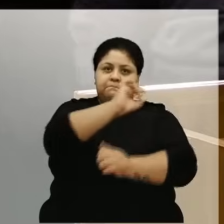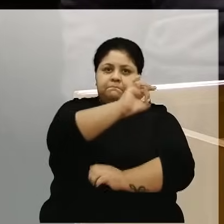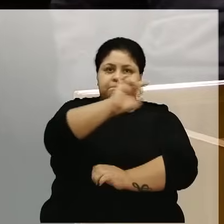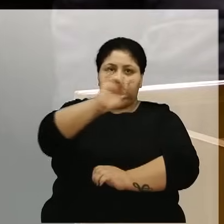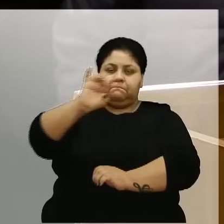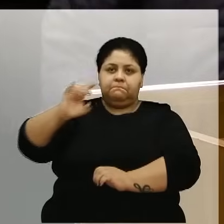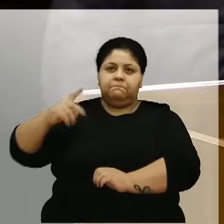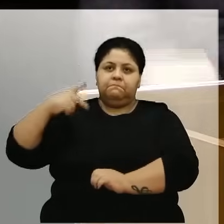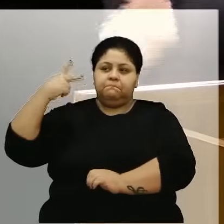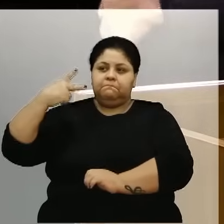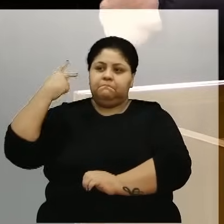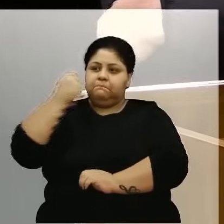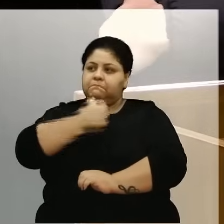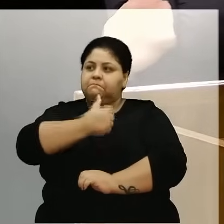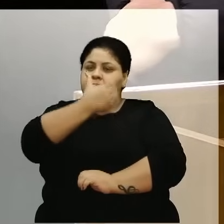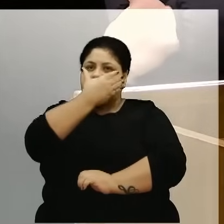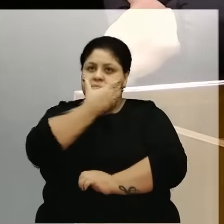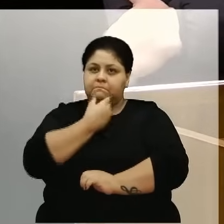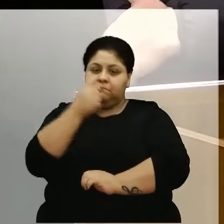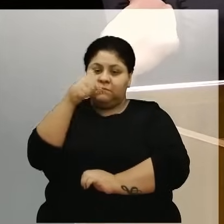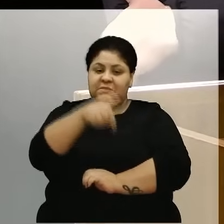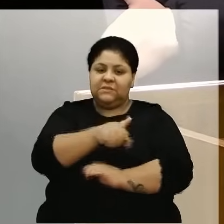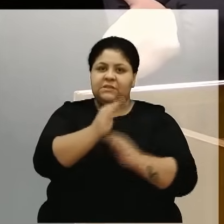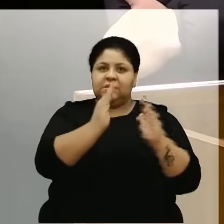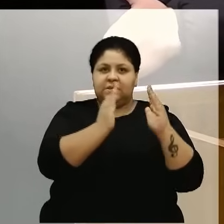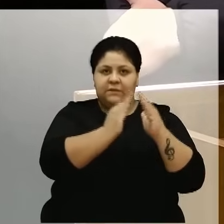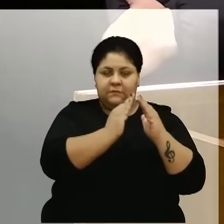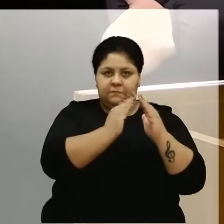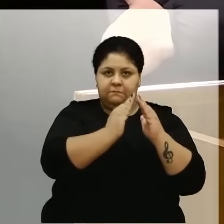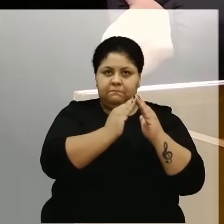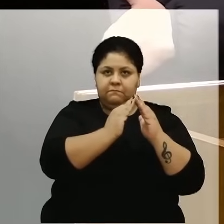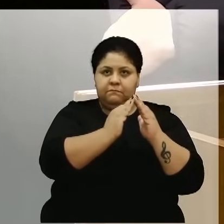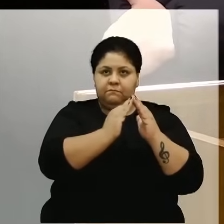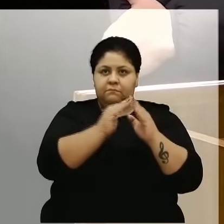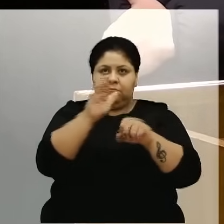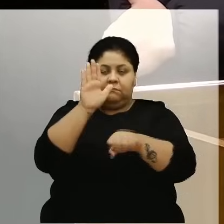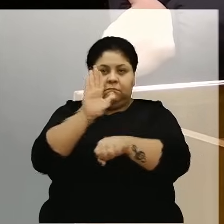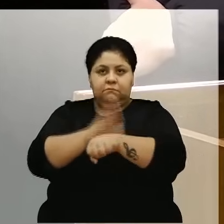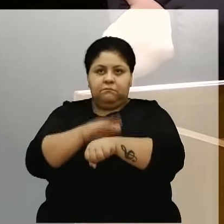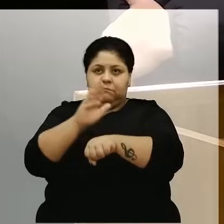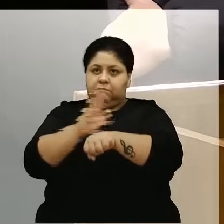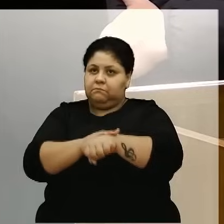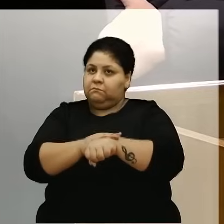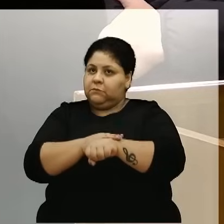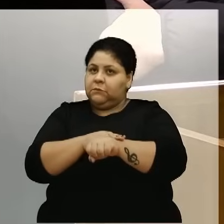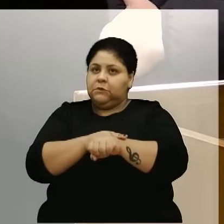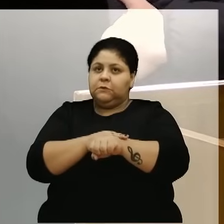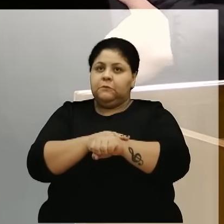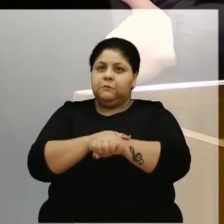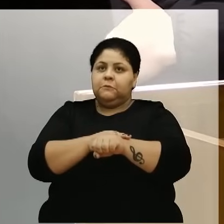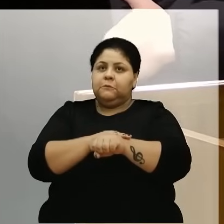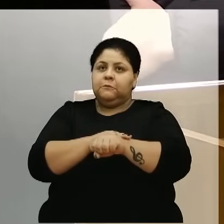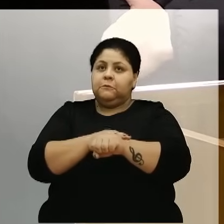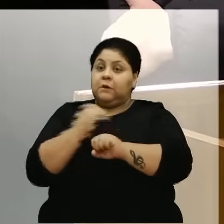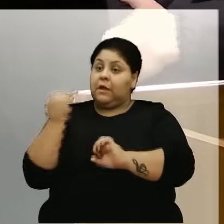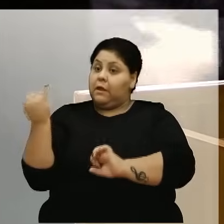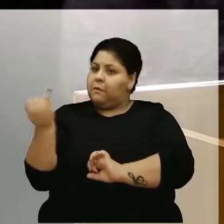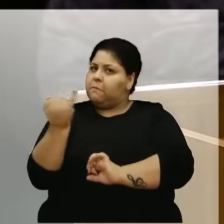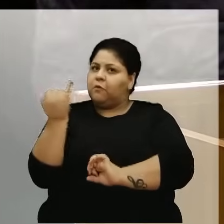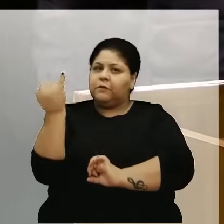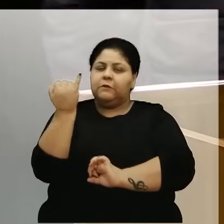vereador, a cada vereadora desta casa. O momento é ímpar para nós trazermos aqui,